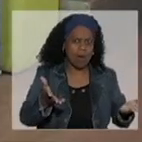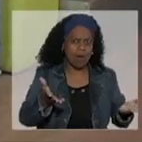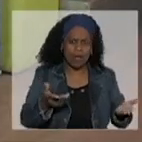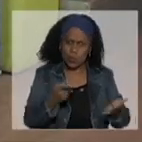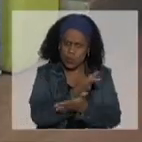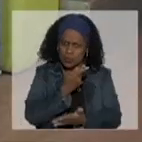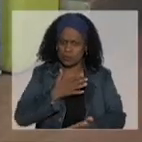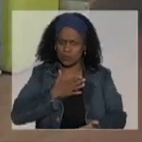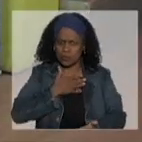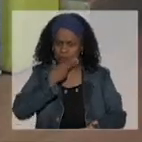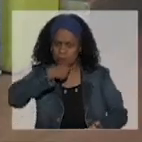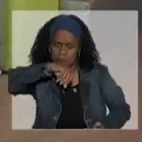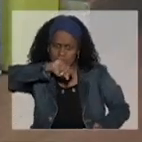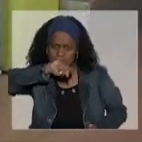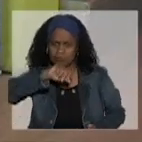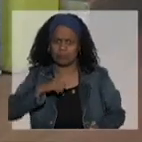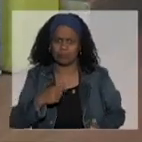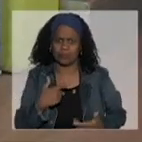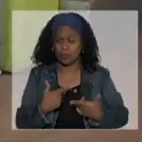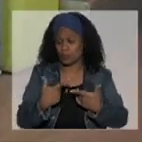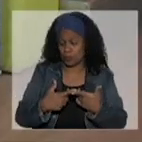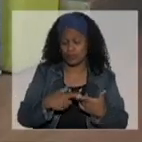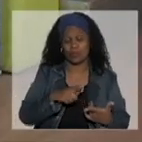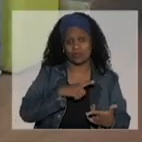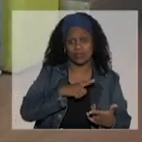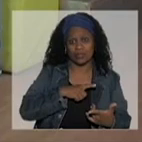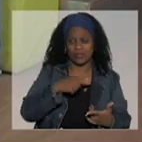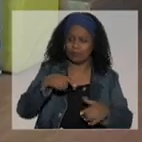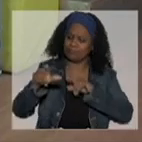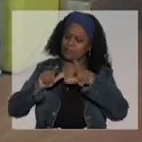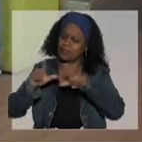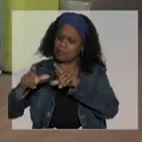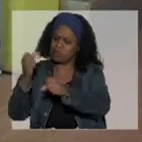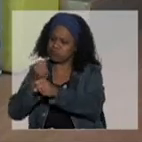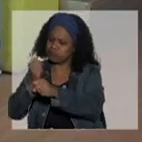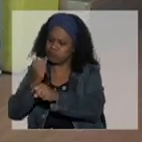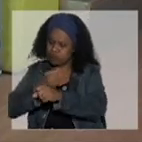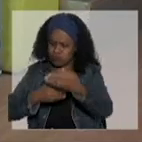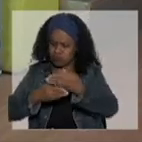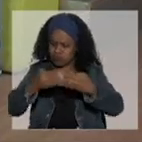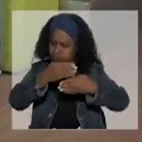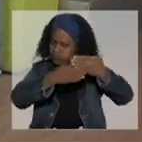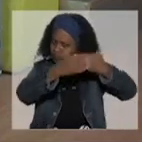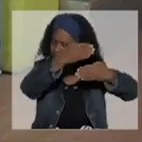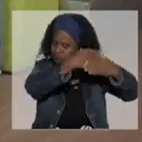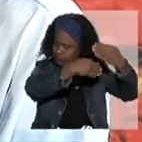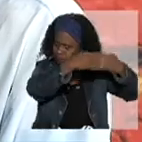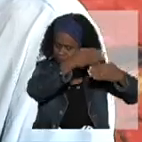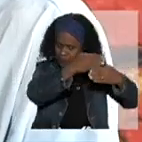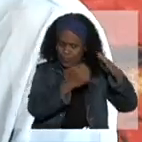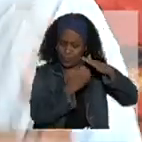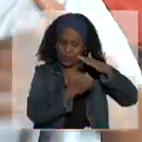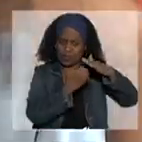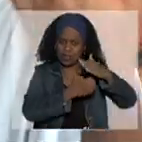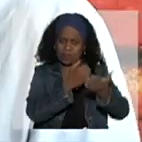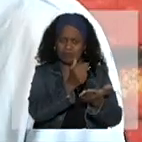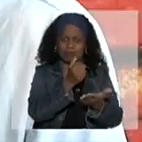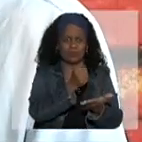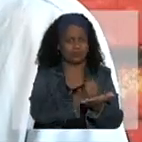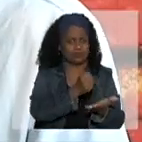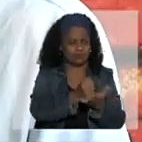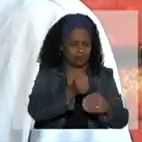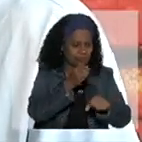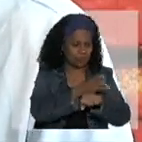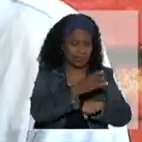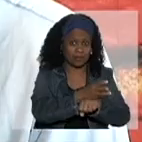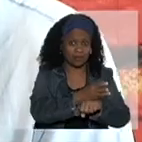isso aconteceu com meu pai nessa época que eu falei a gente justamente ele estava trabalhando numa obra de uma empresa terceirizada e simplesmente